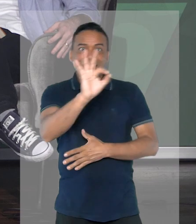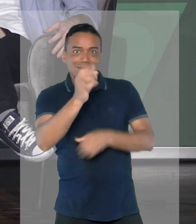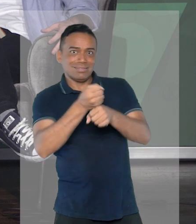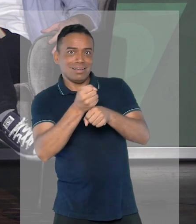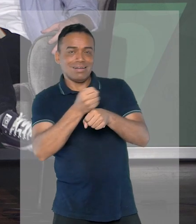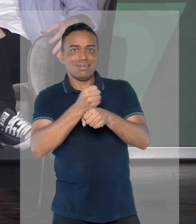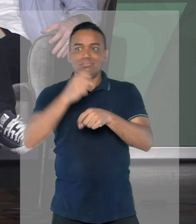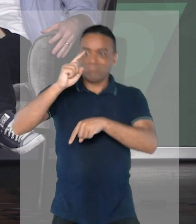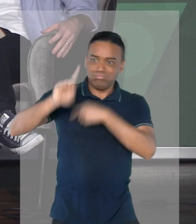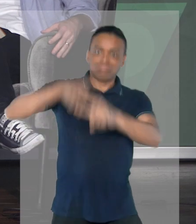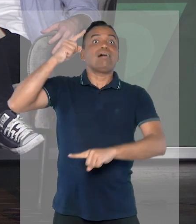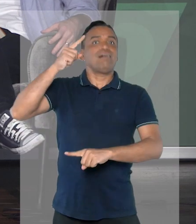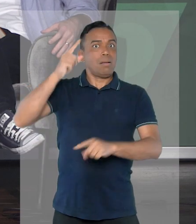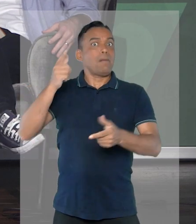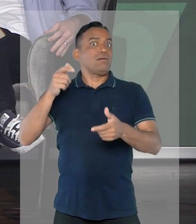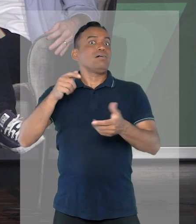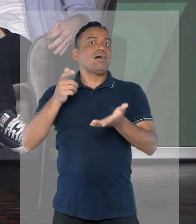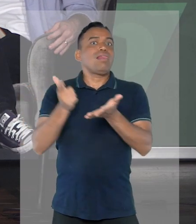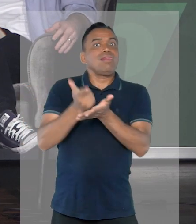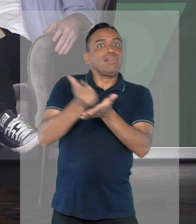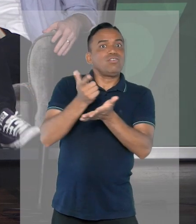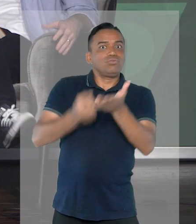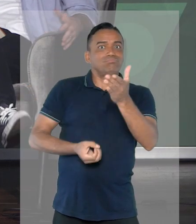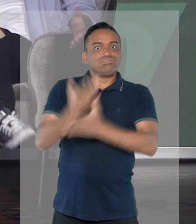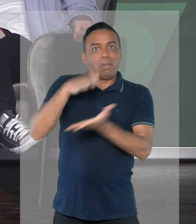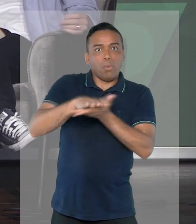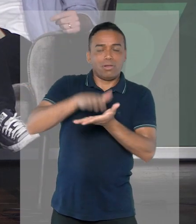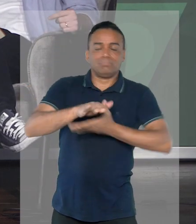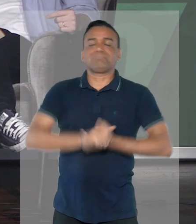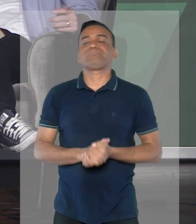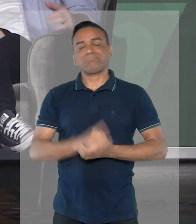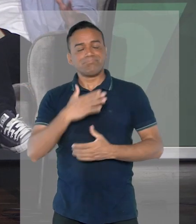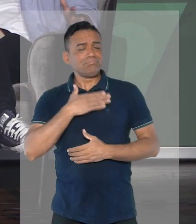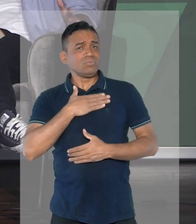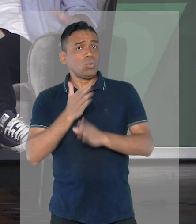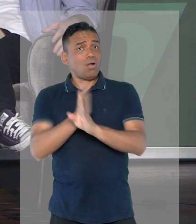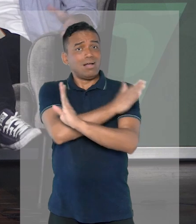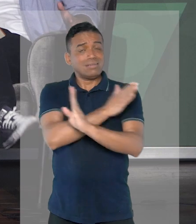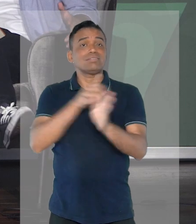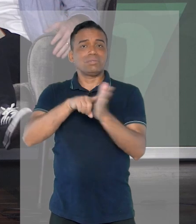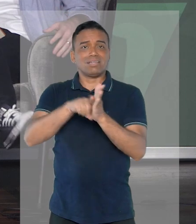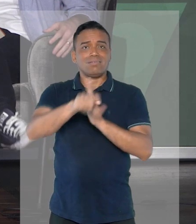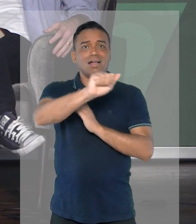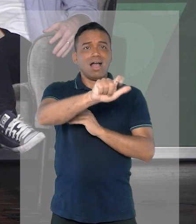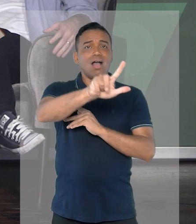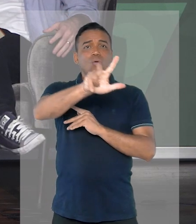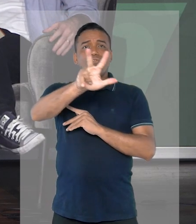10 anos, virar o livro? Pois é. Então, eu pesquisava antes Álvares de